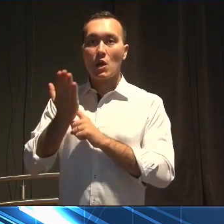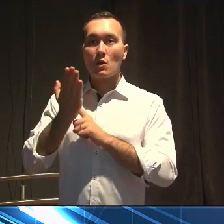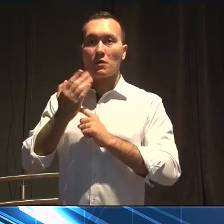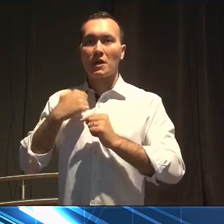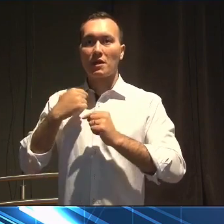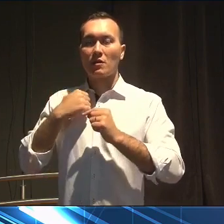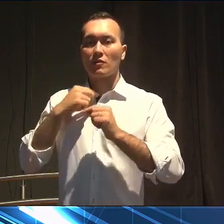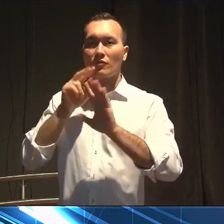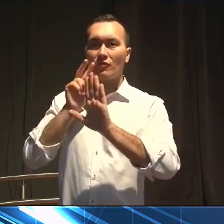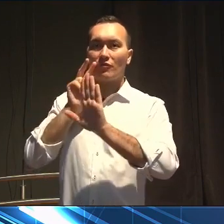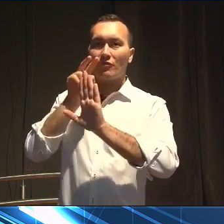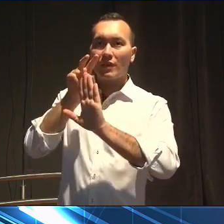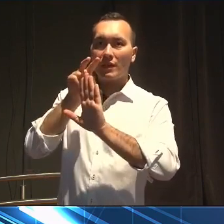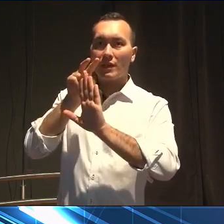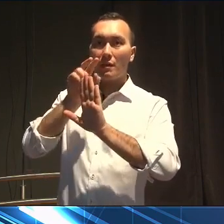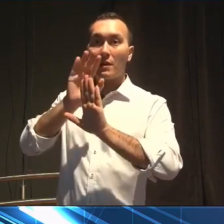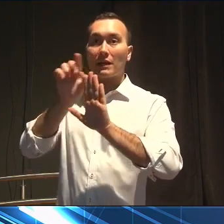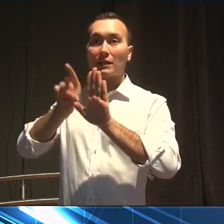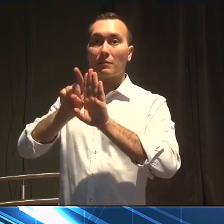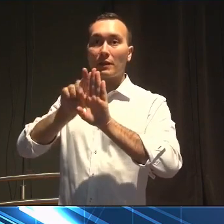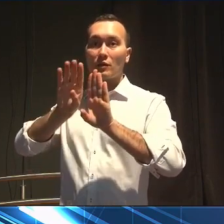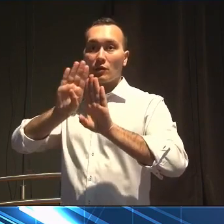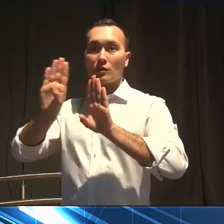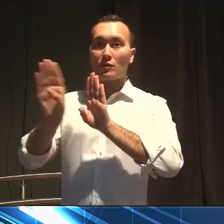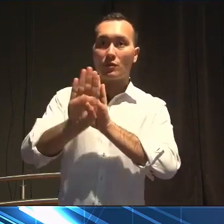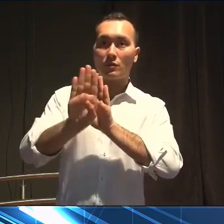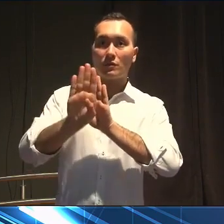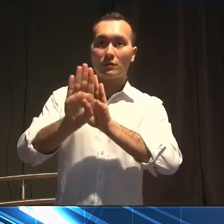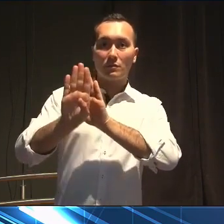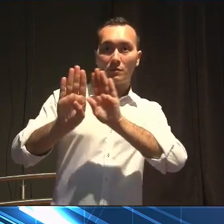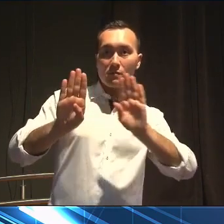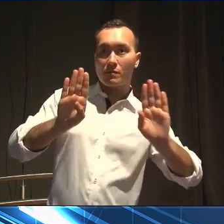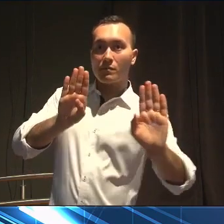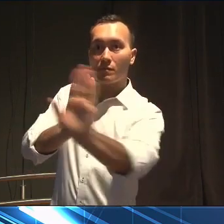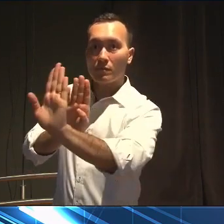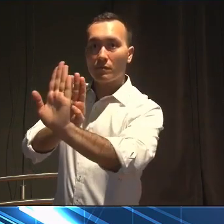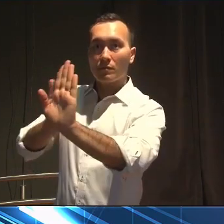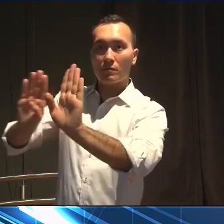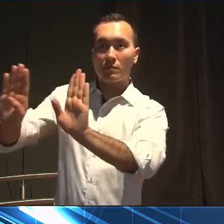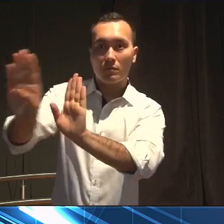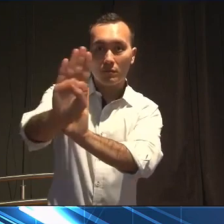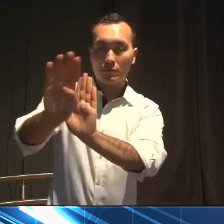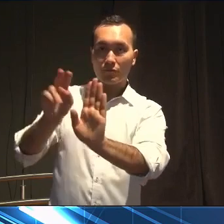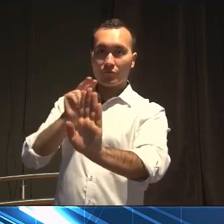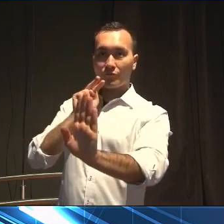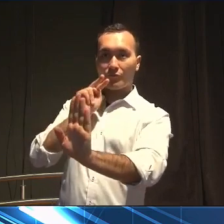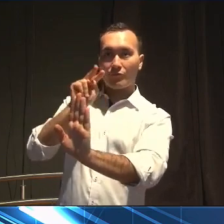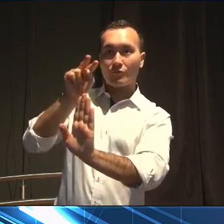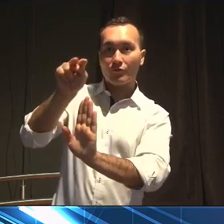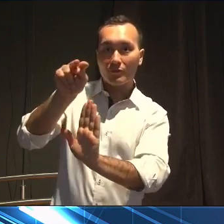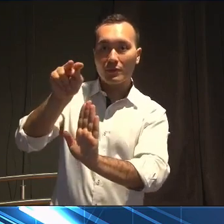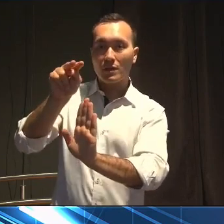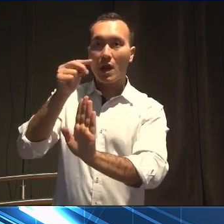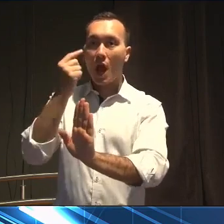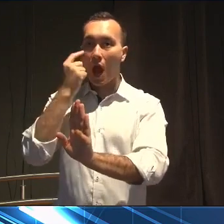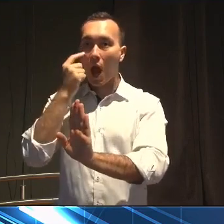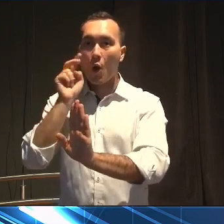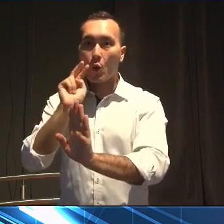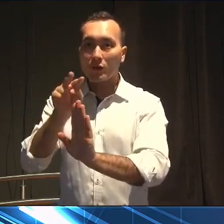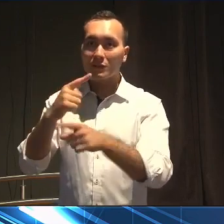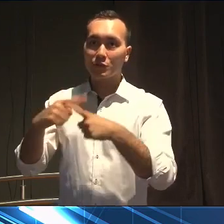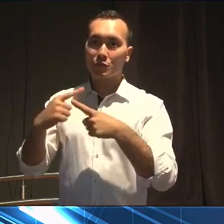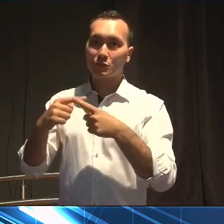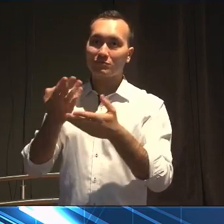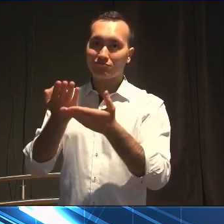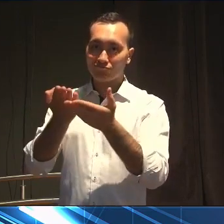mundo real, né, o design completo de tudo que existe no mundo real. Depois, interoperabilidade entre softwares